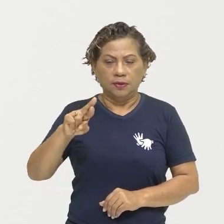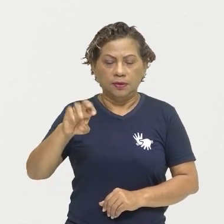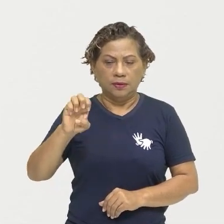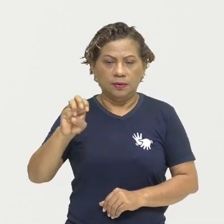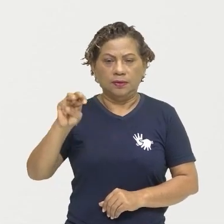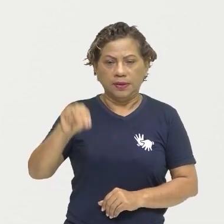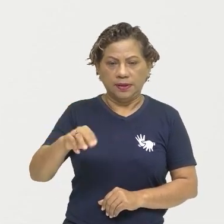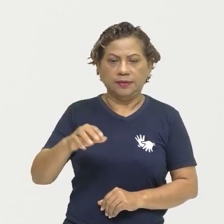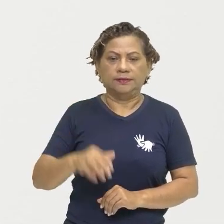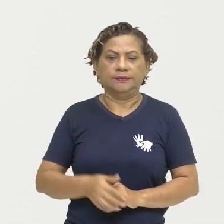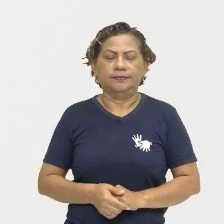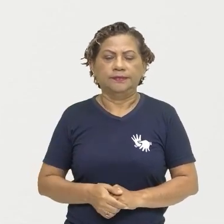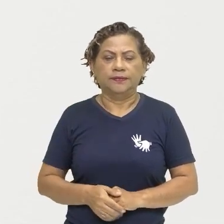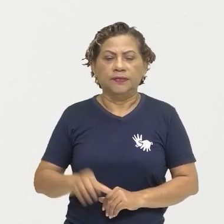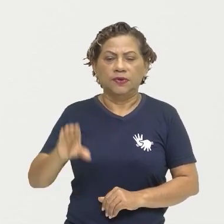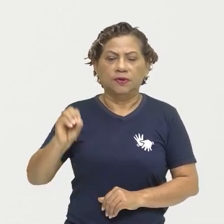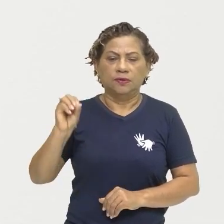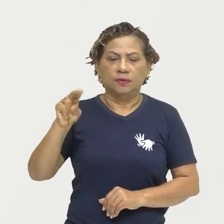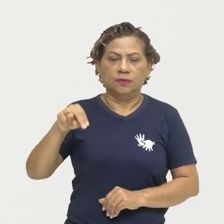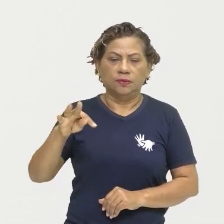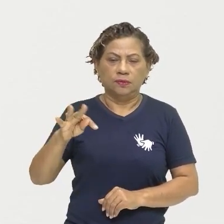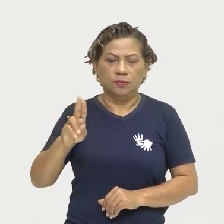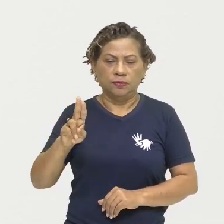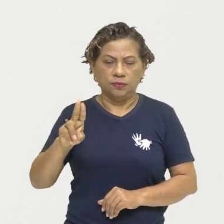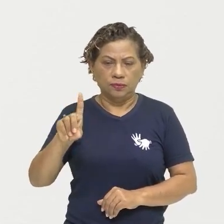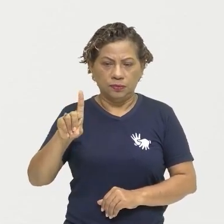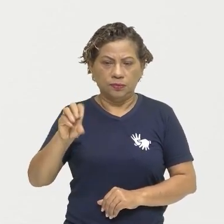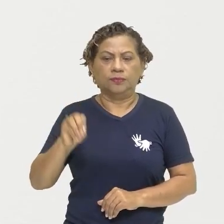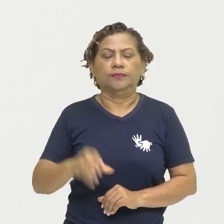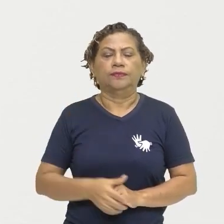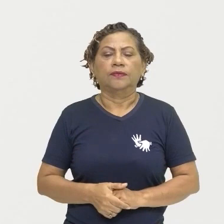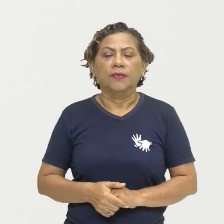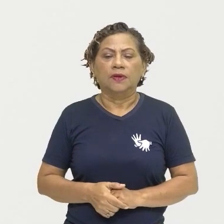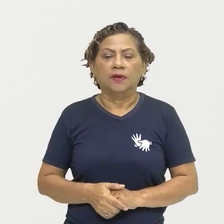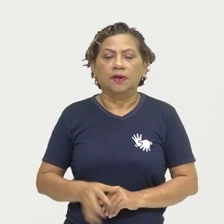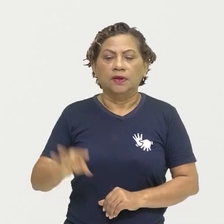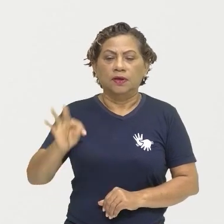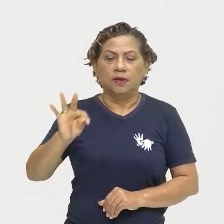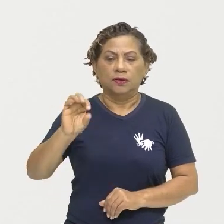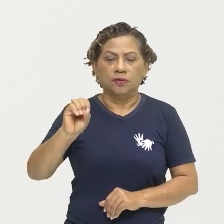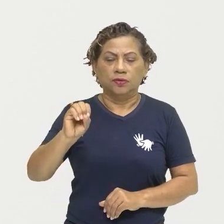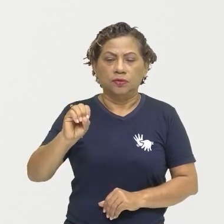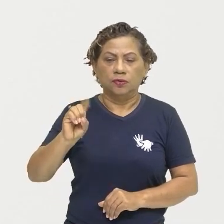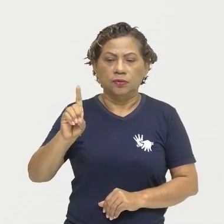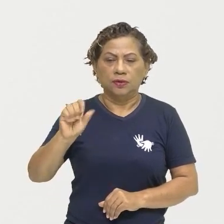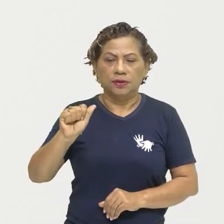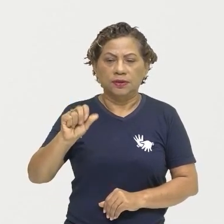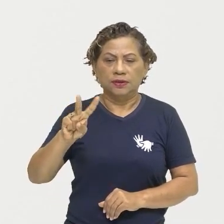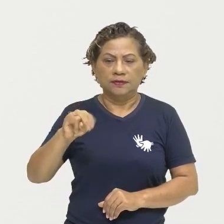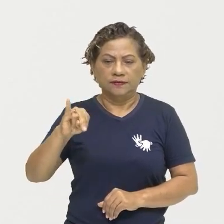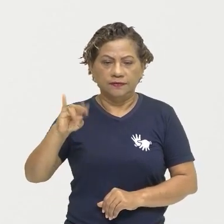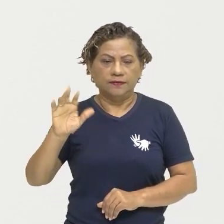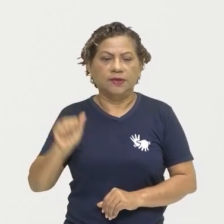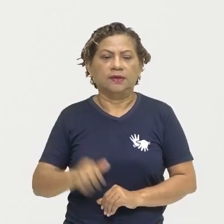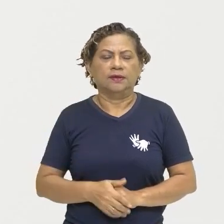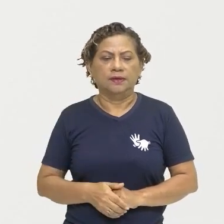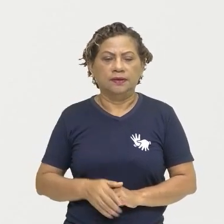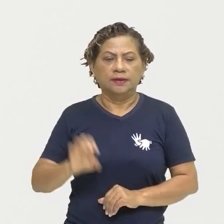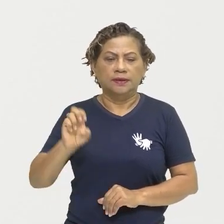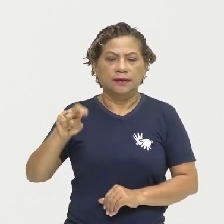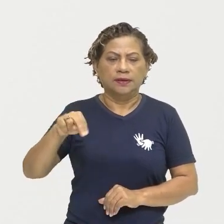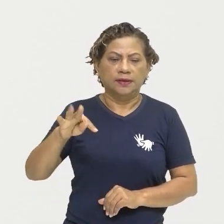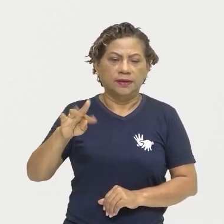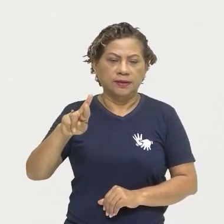conjunções coordenadas adversativas? Mas, que você usa sempre. Porém, contudo,